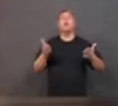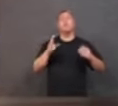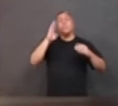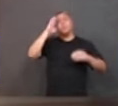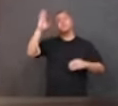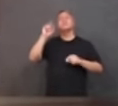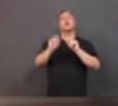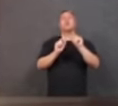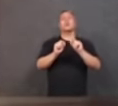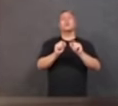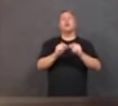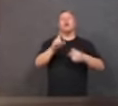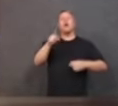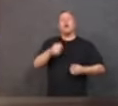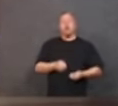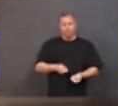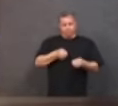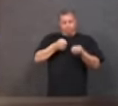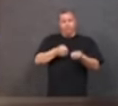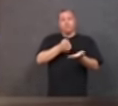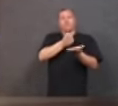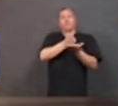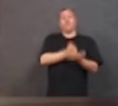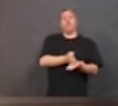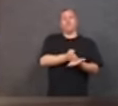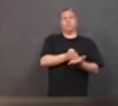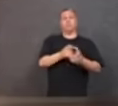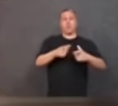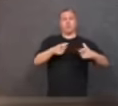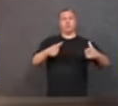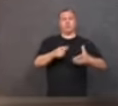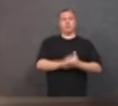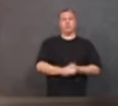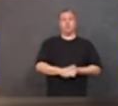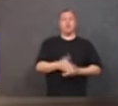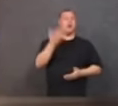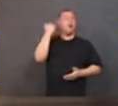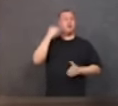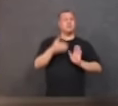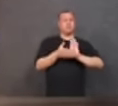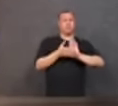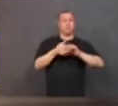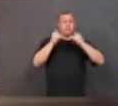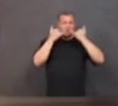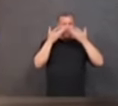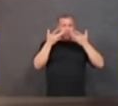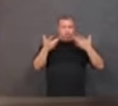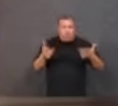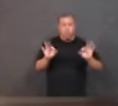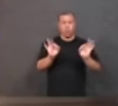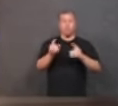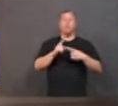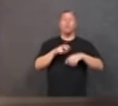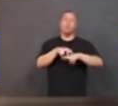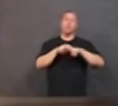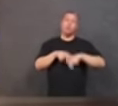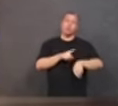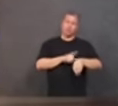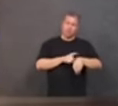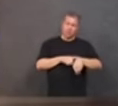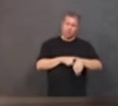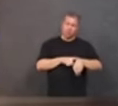a consolidação da expansão da universidade. Não pude apresentar no início, por pouco tempo, a